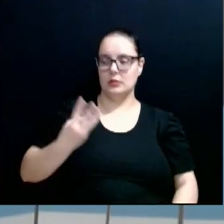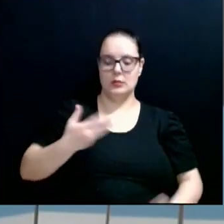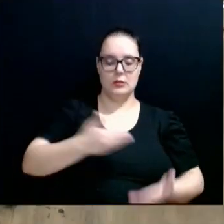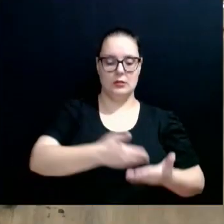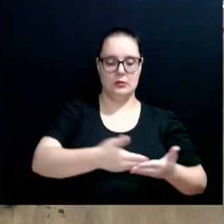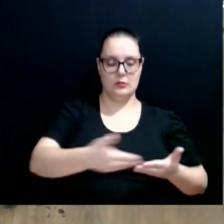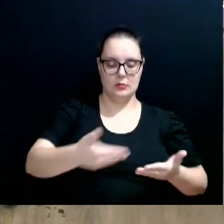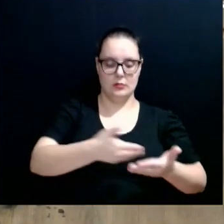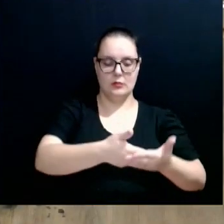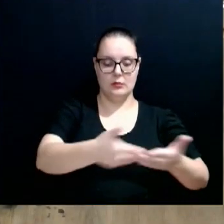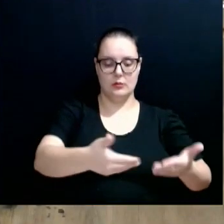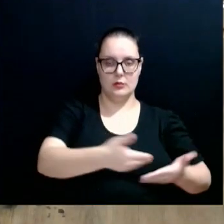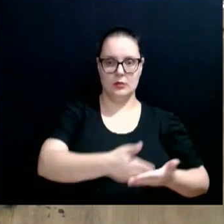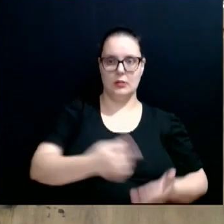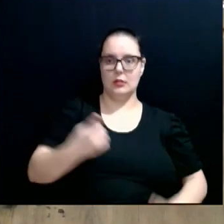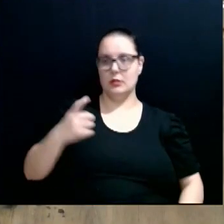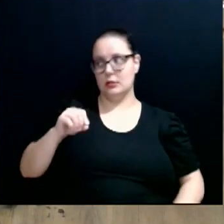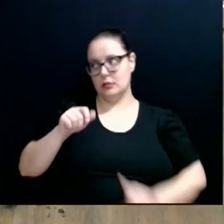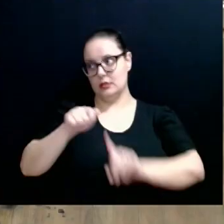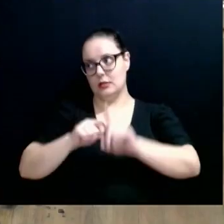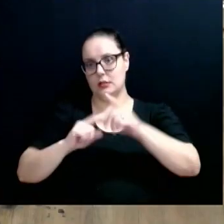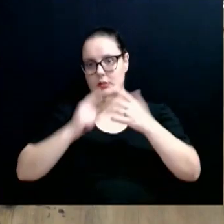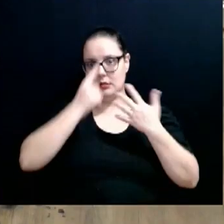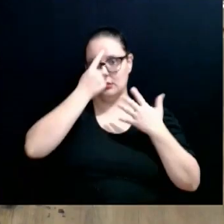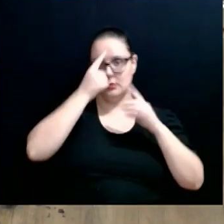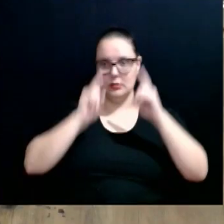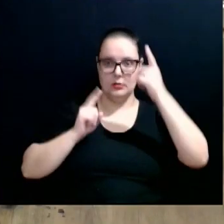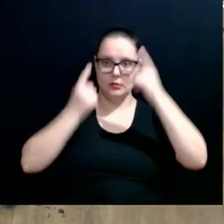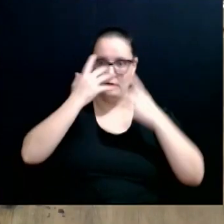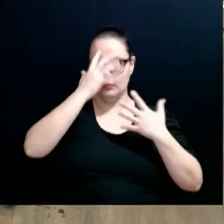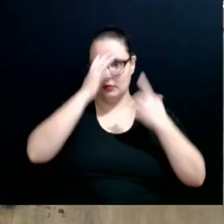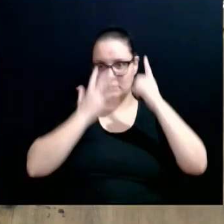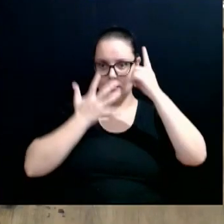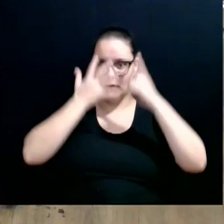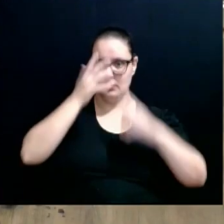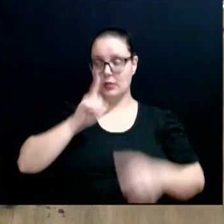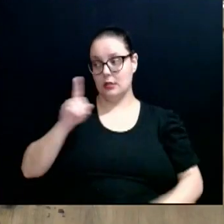10 de fevereiro, lá na Bolsa de Valores, lá na B3.